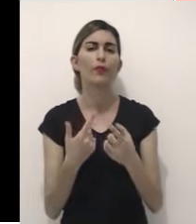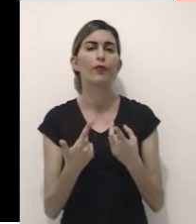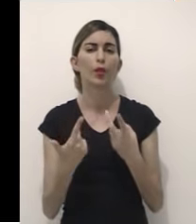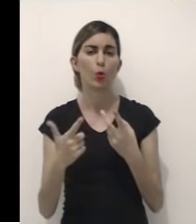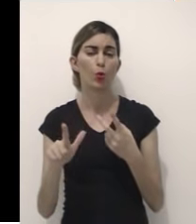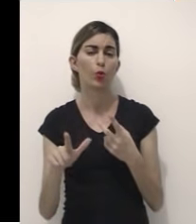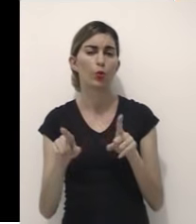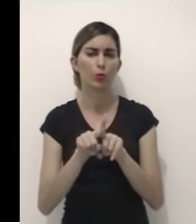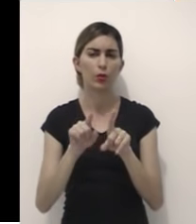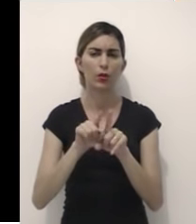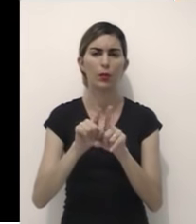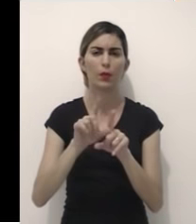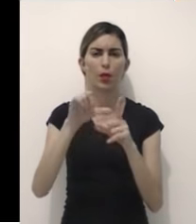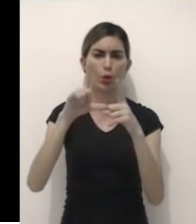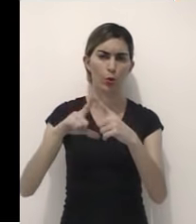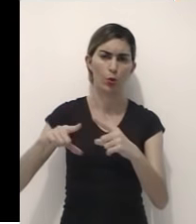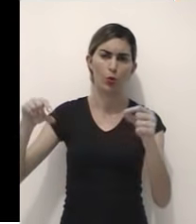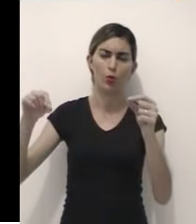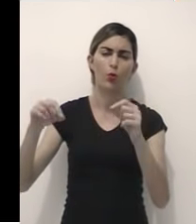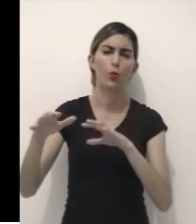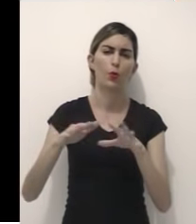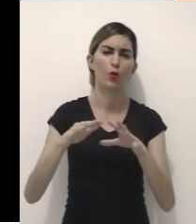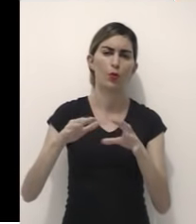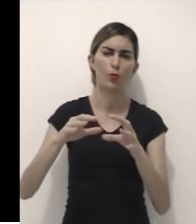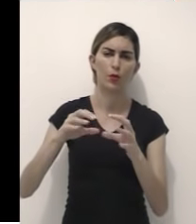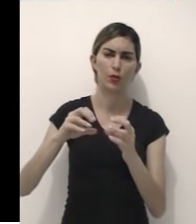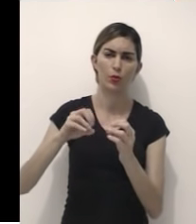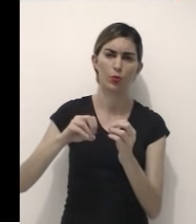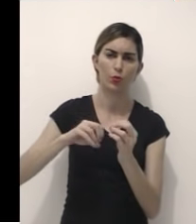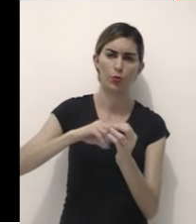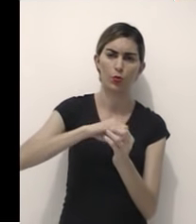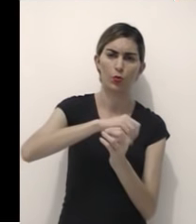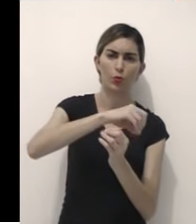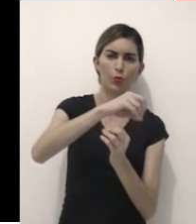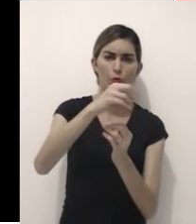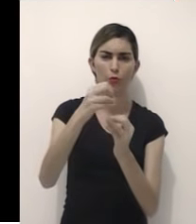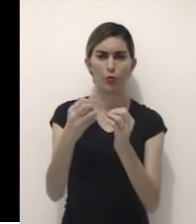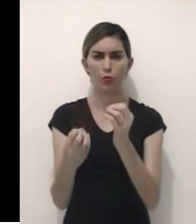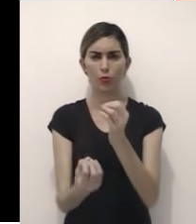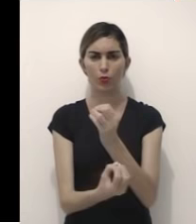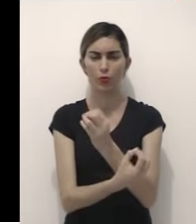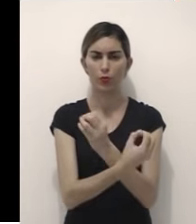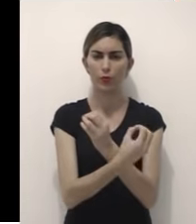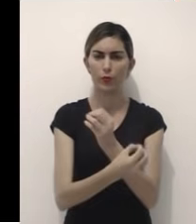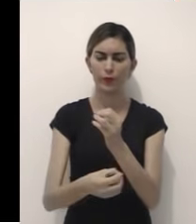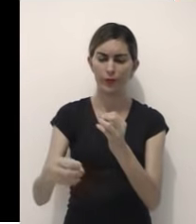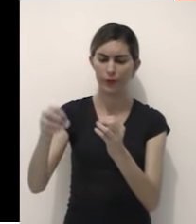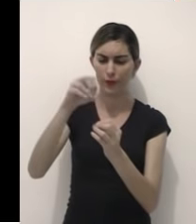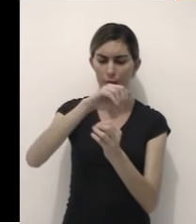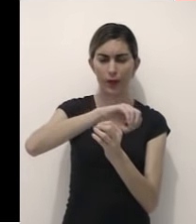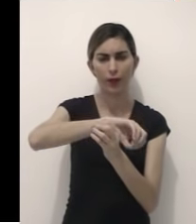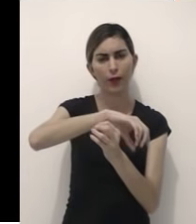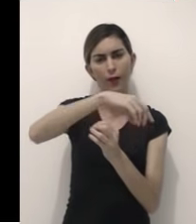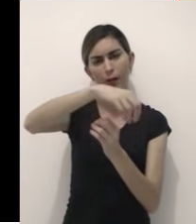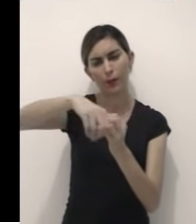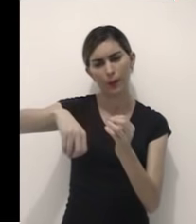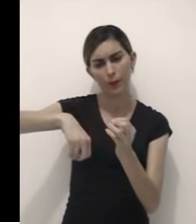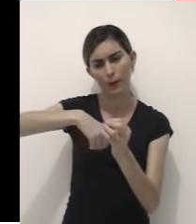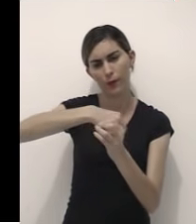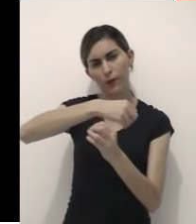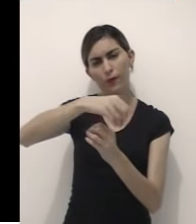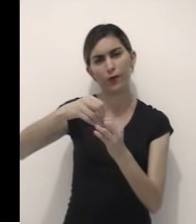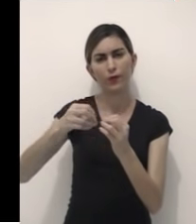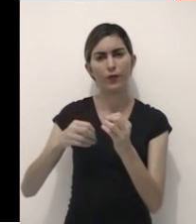da rotação, a Lua também ela faz um movimento em volta do planeta Terra.